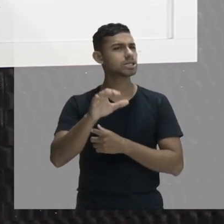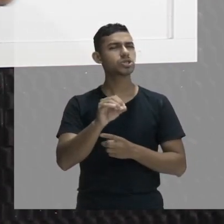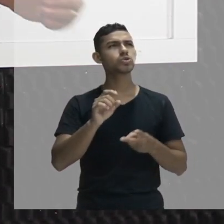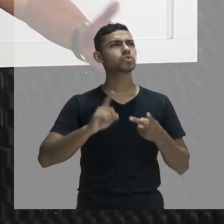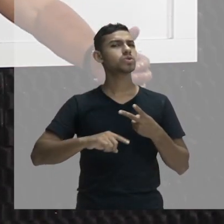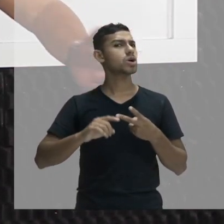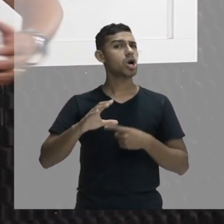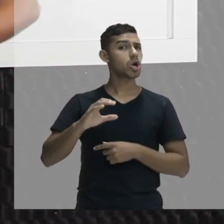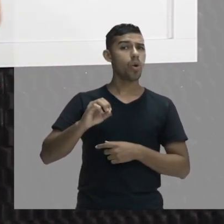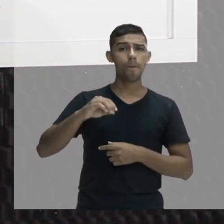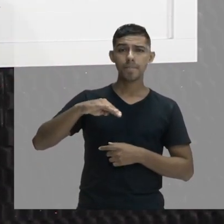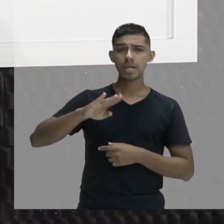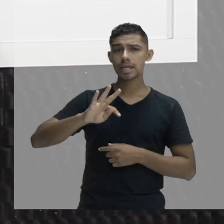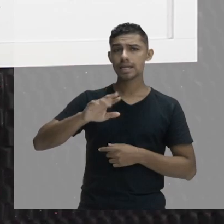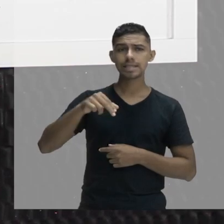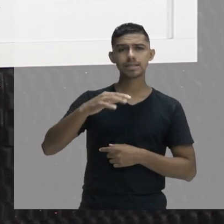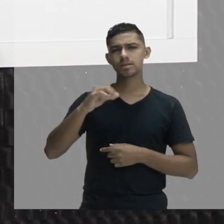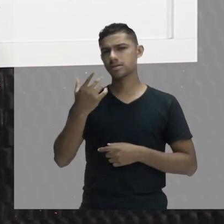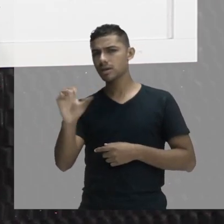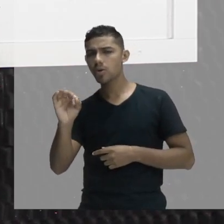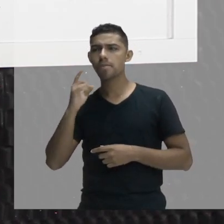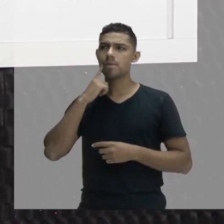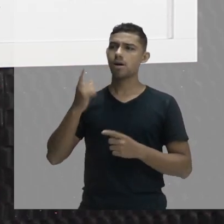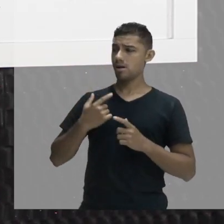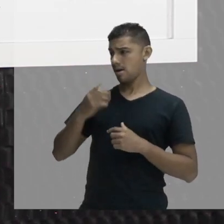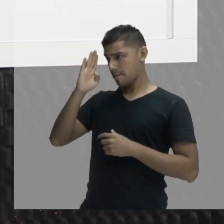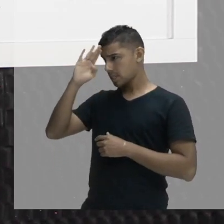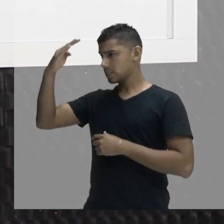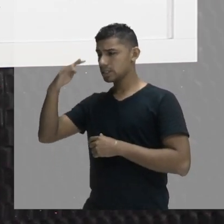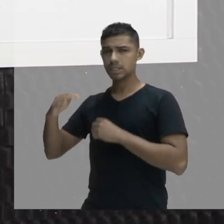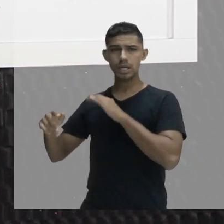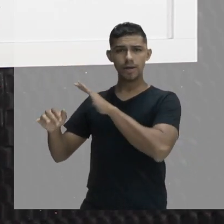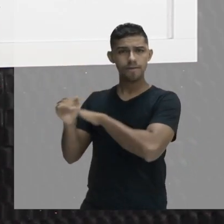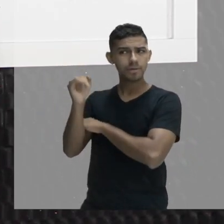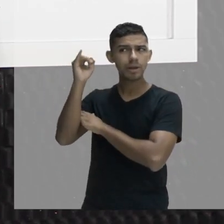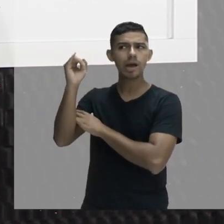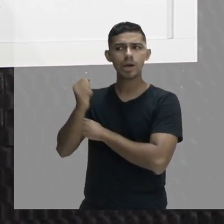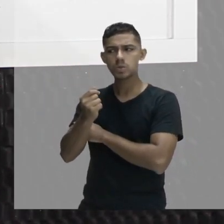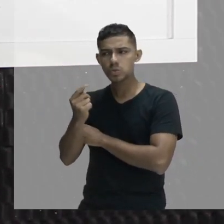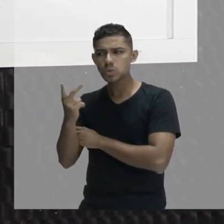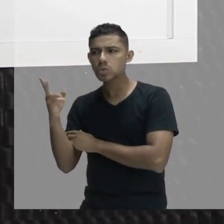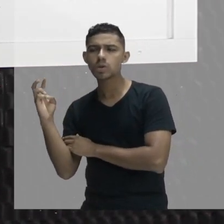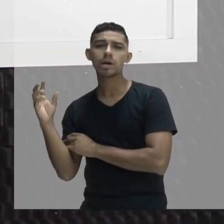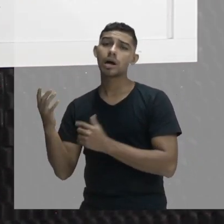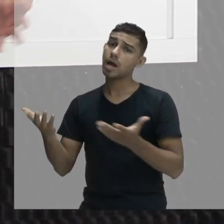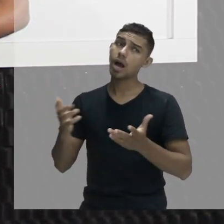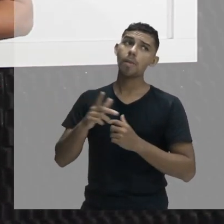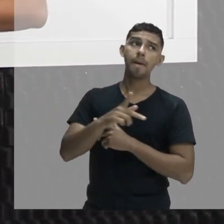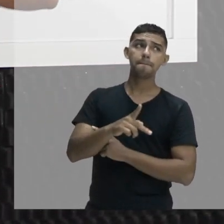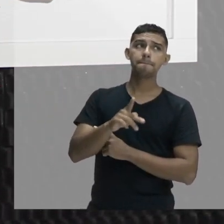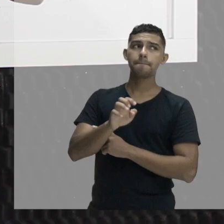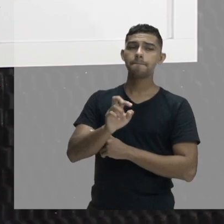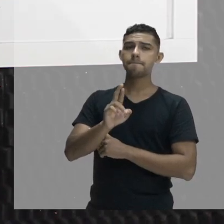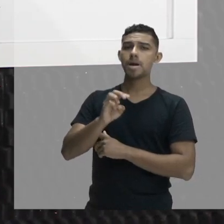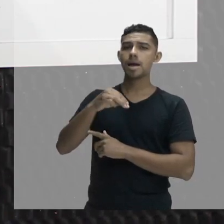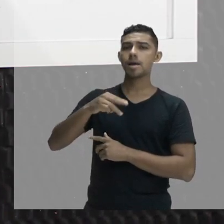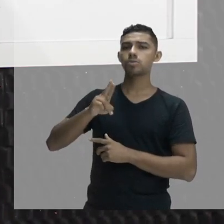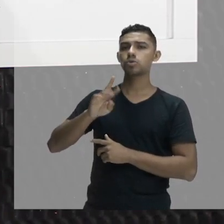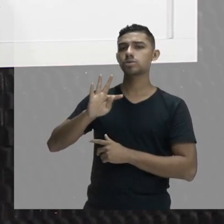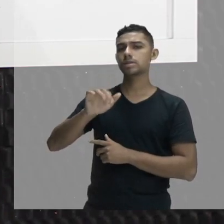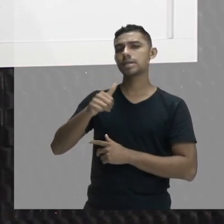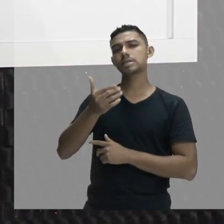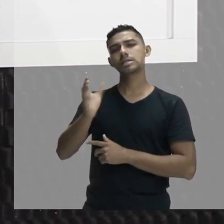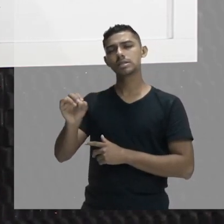combinação, eu posso resolver isso aqui pelo princípio fundamental da contagem, é uma permutação. Então, isso cria realmente